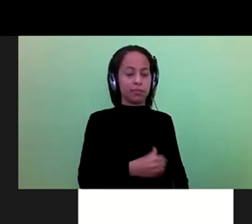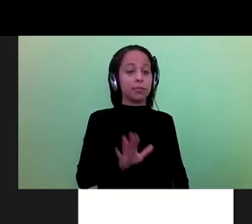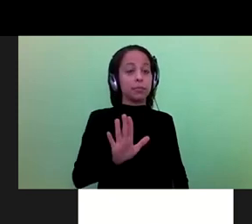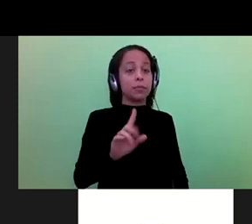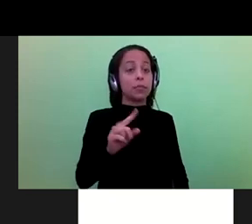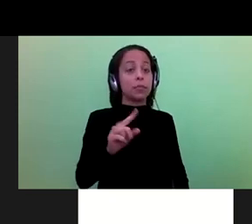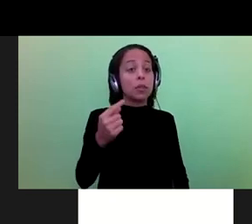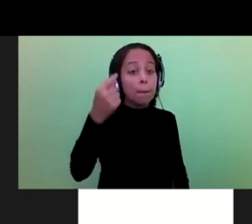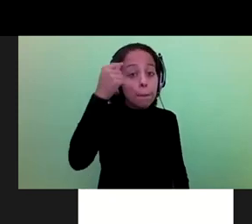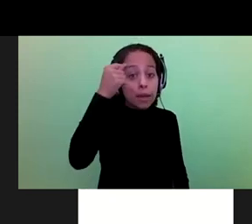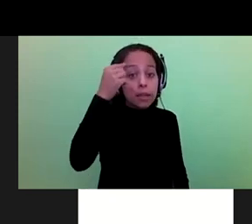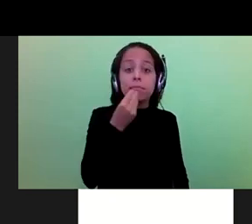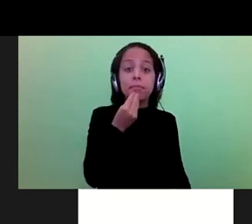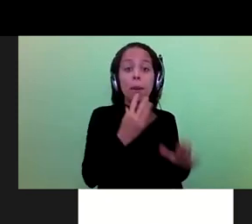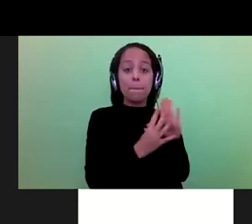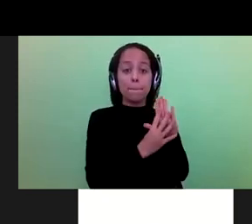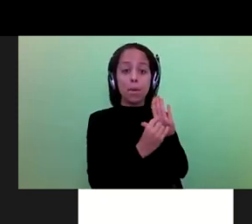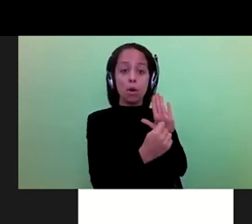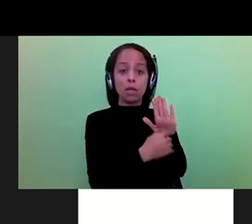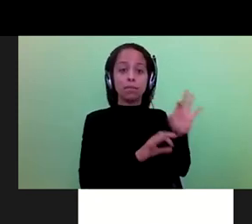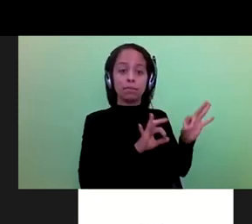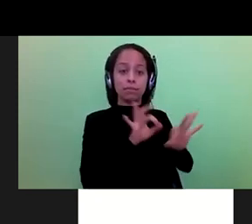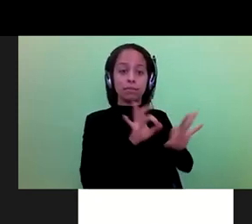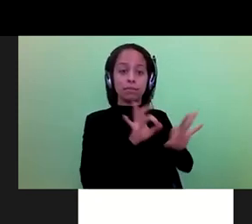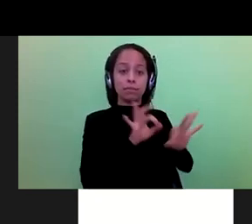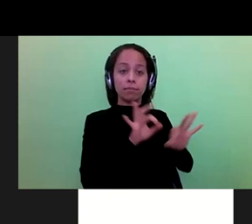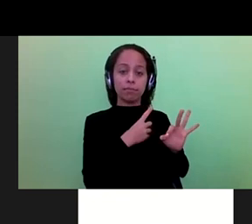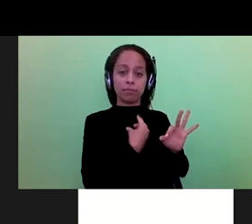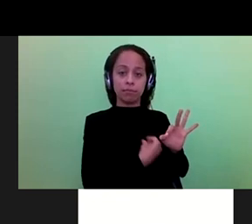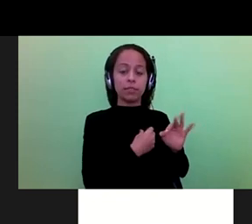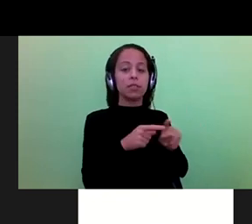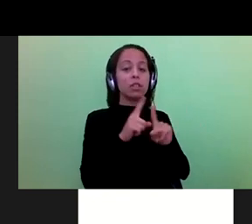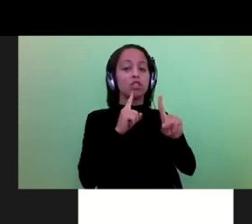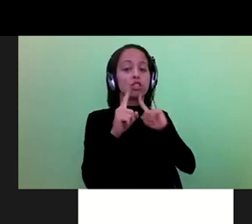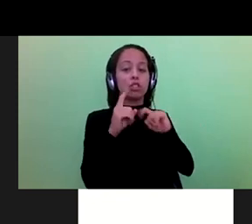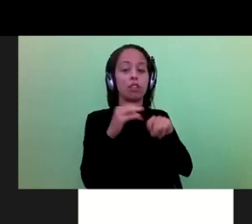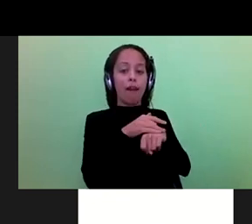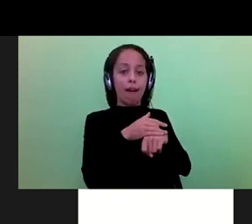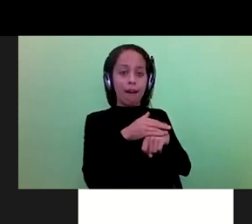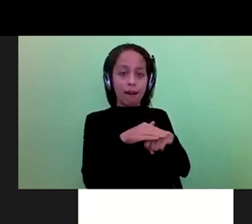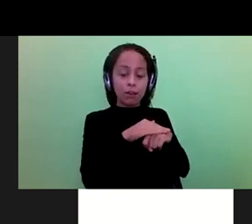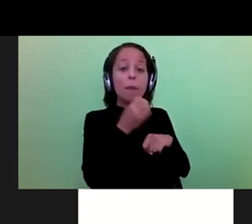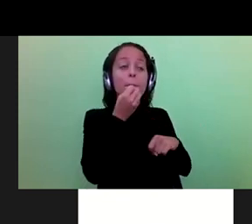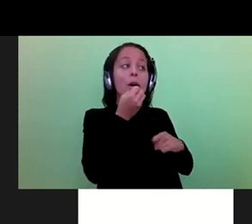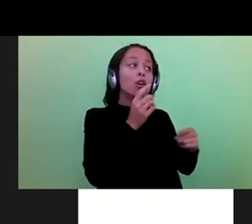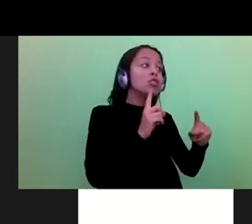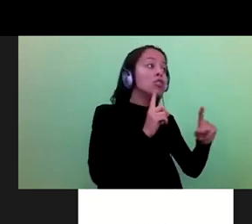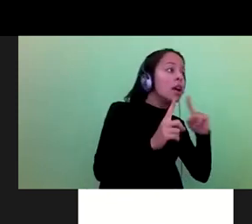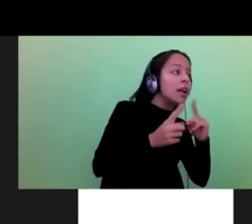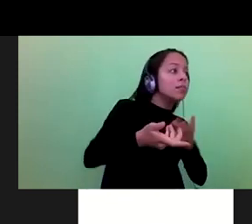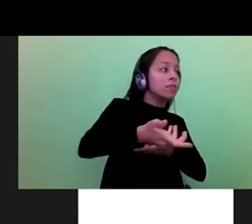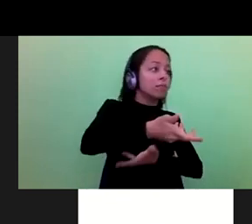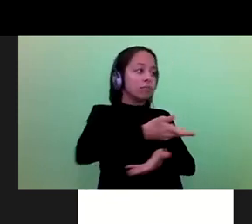pensarmos modelos de planejamento e de diálogo interdisciplinar